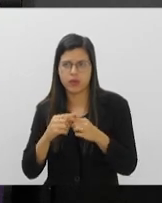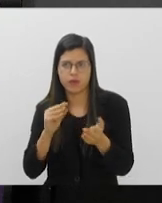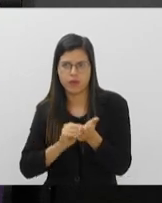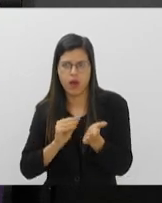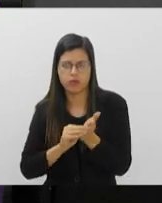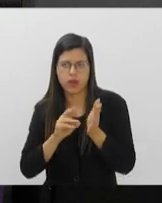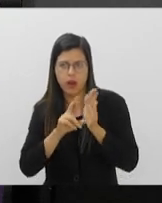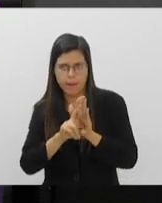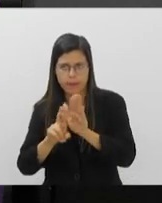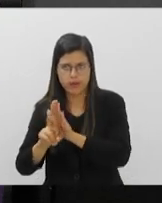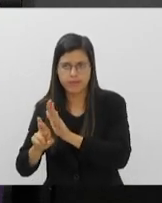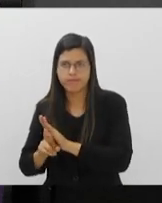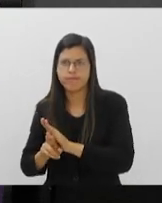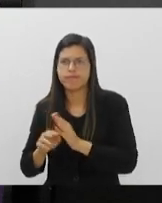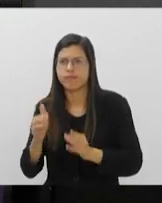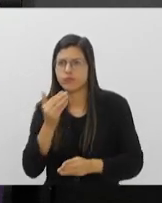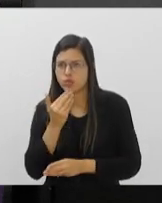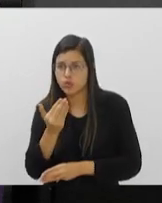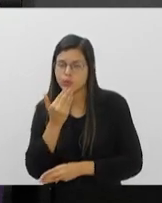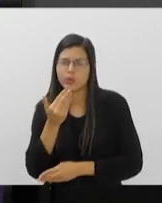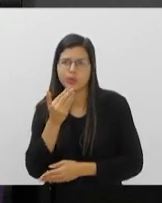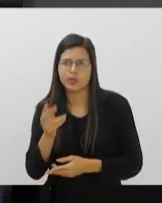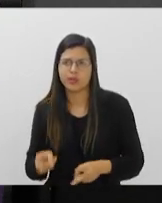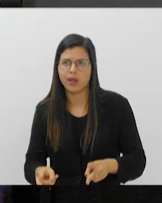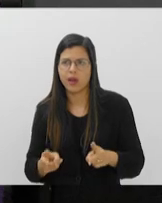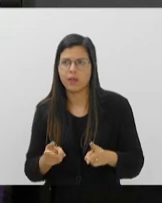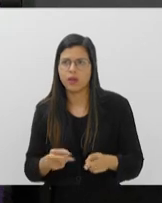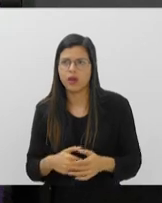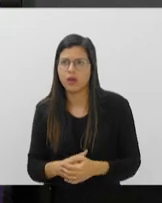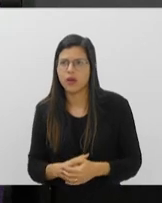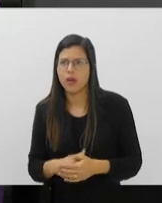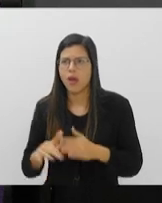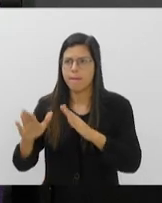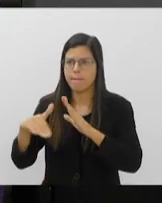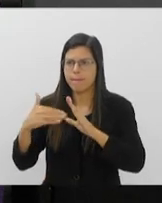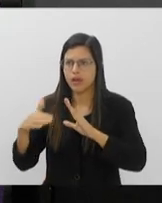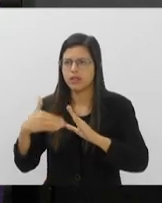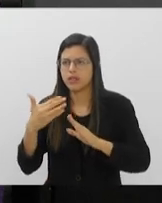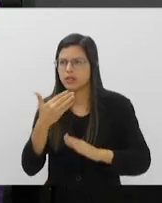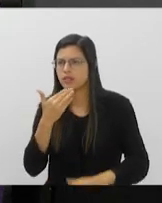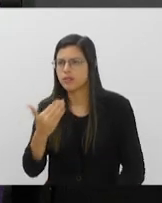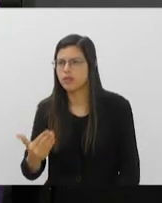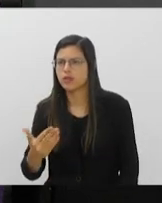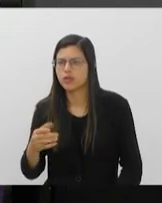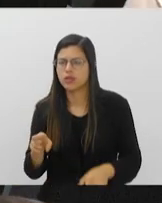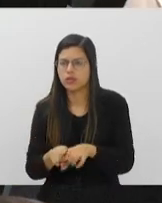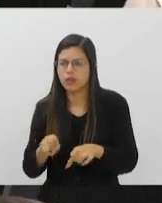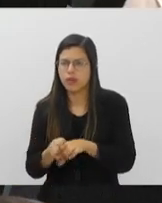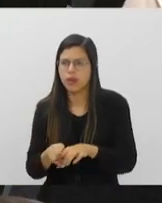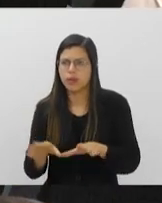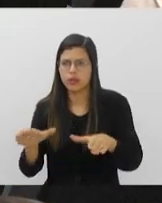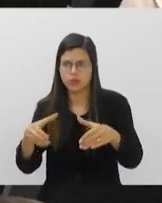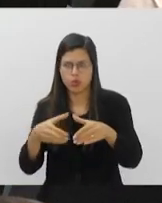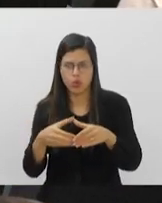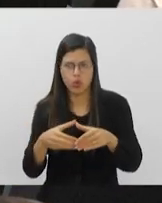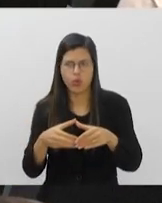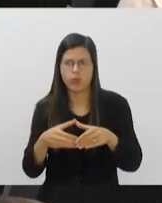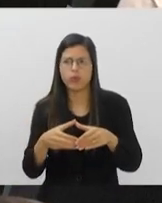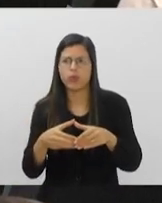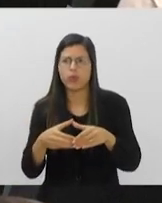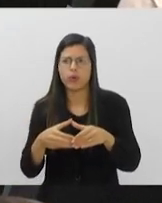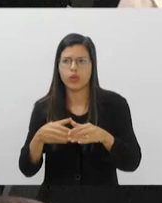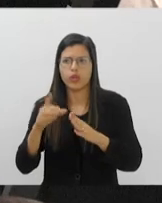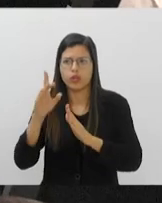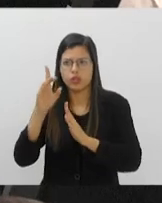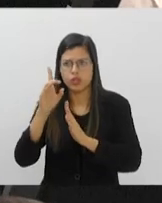solicitações constante eh encaminha essas solicitações também para para essa frente e a frente de direitos